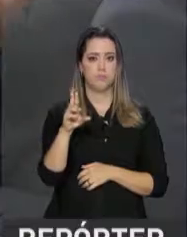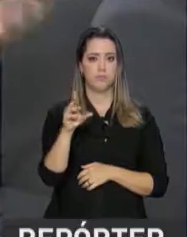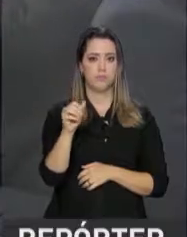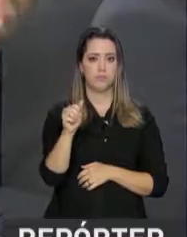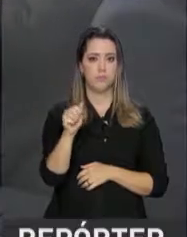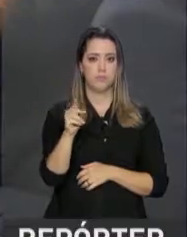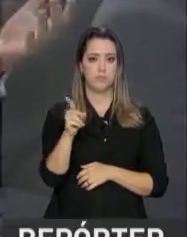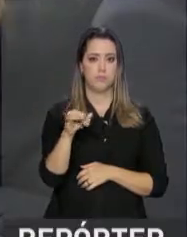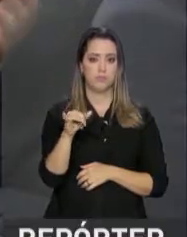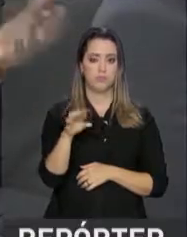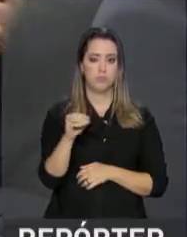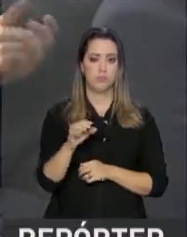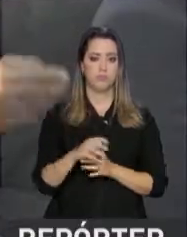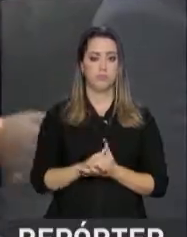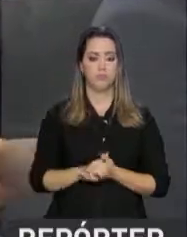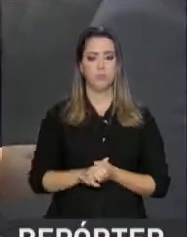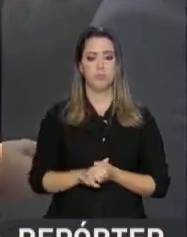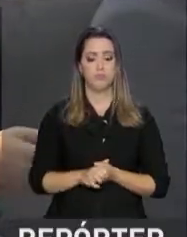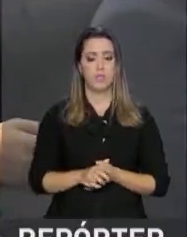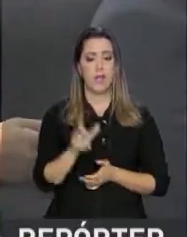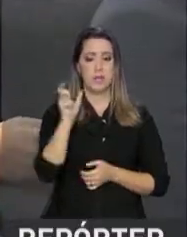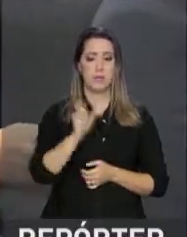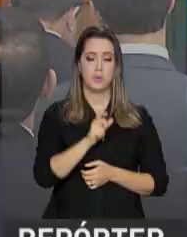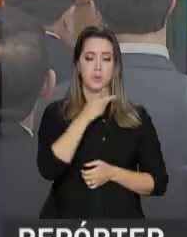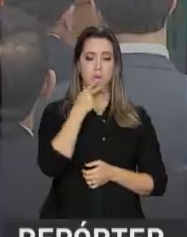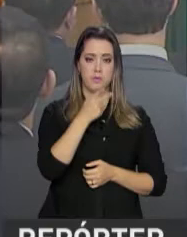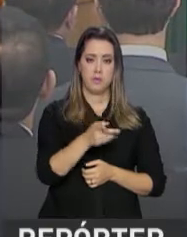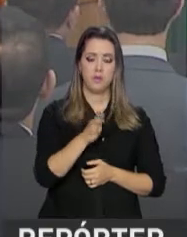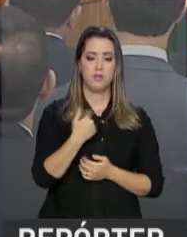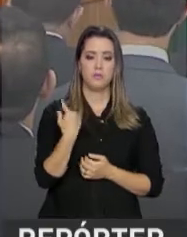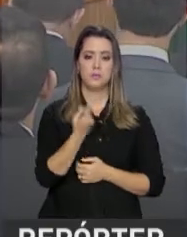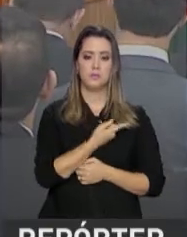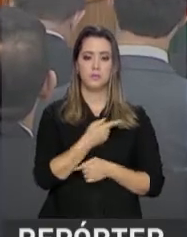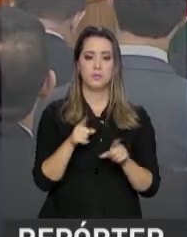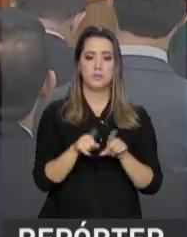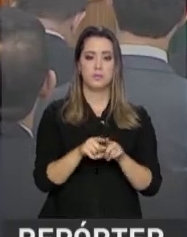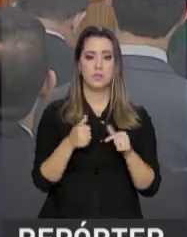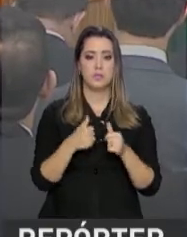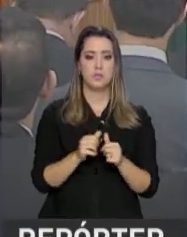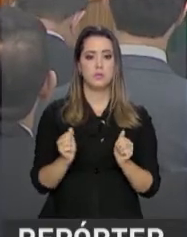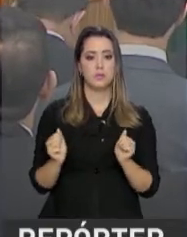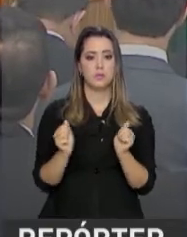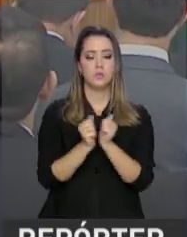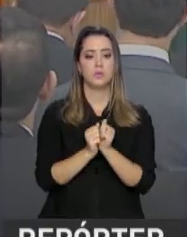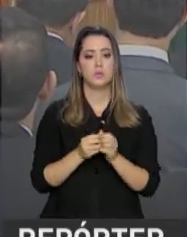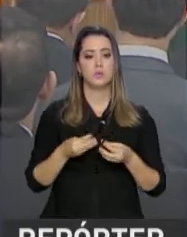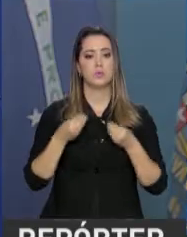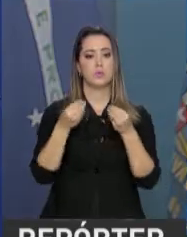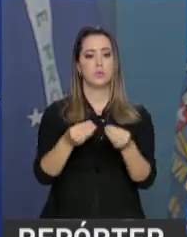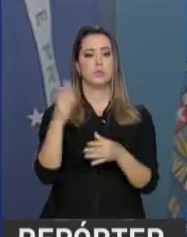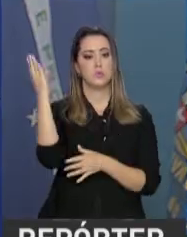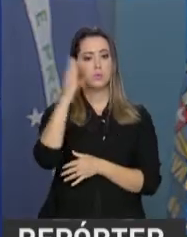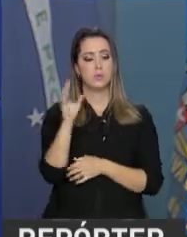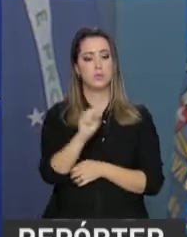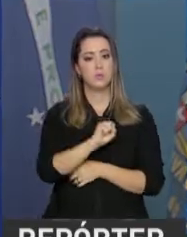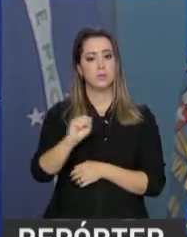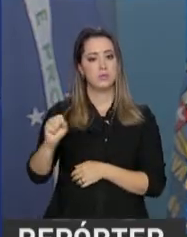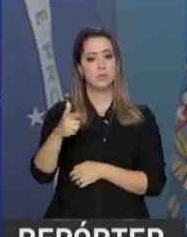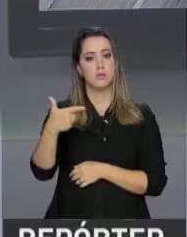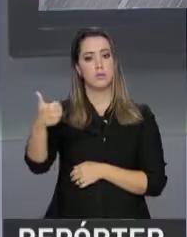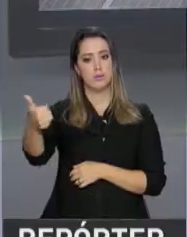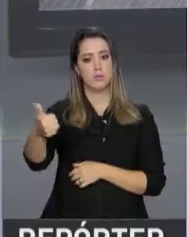disseram muito isso no seu discurso e vejam que nós estamos trazendo o brasil para o século